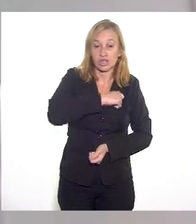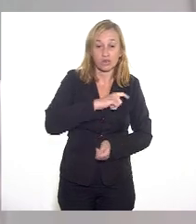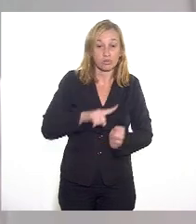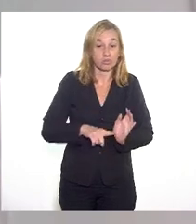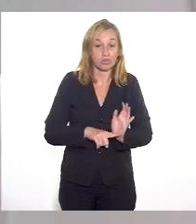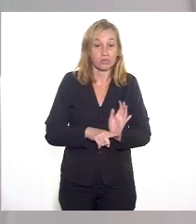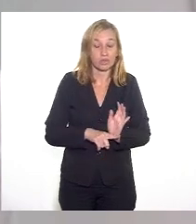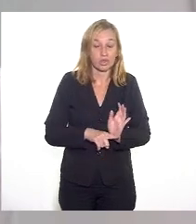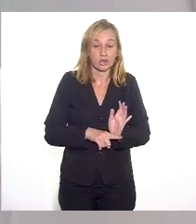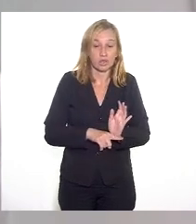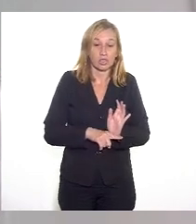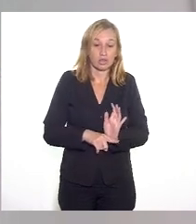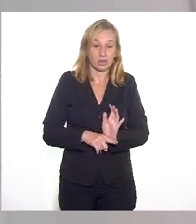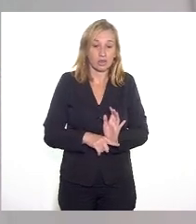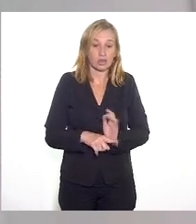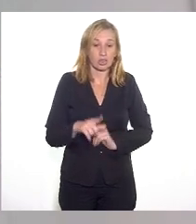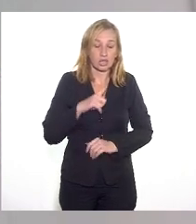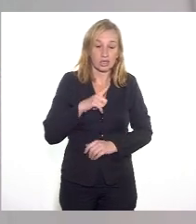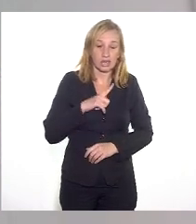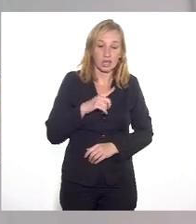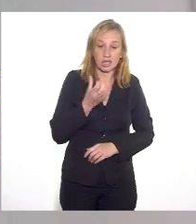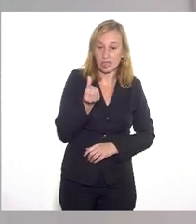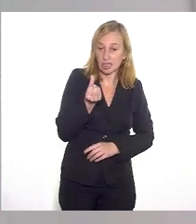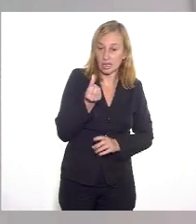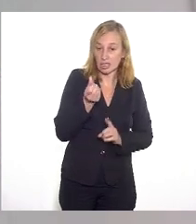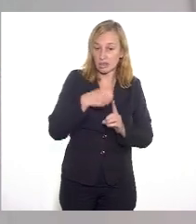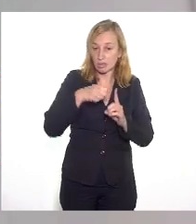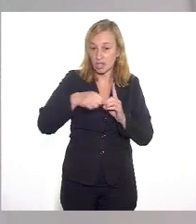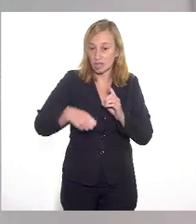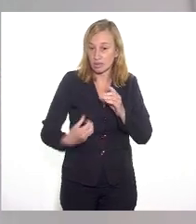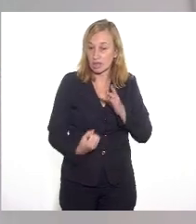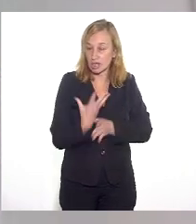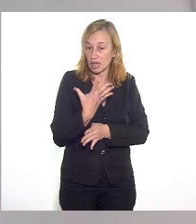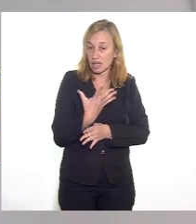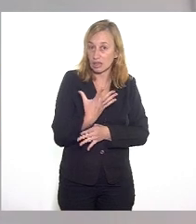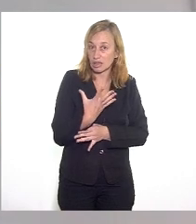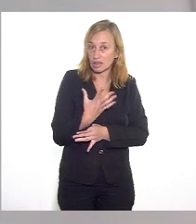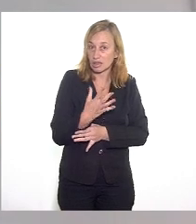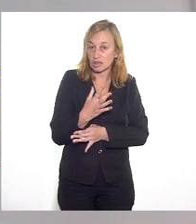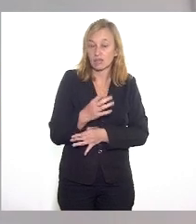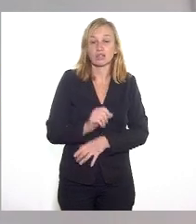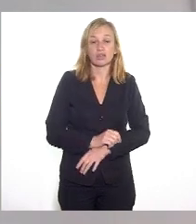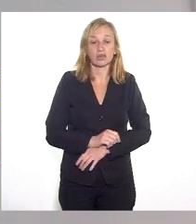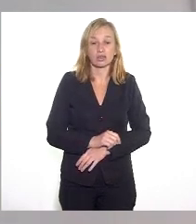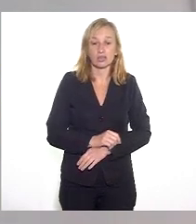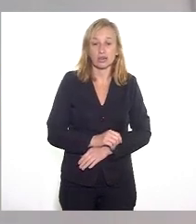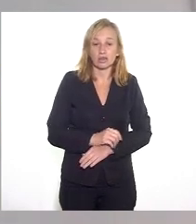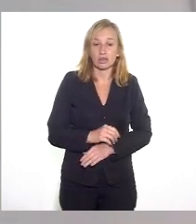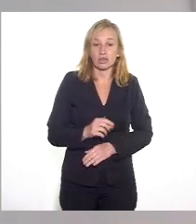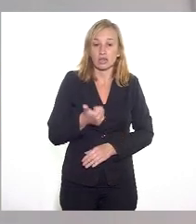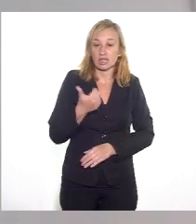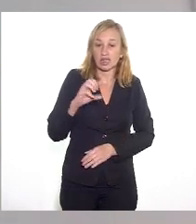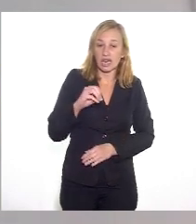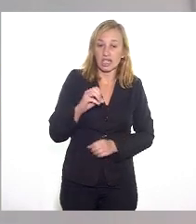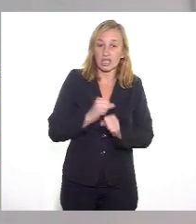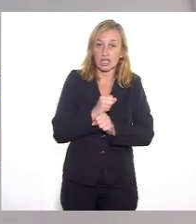que tem esses 6 meses aí para ser construído e validado valerá pelos próximos 10 anos no